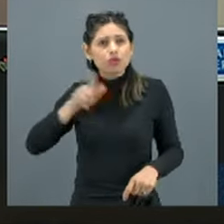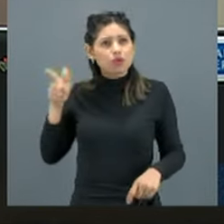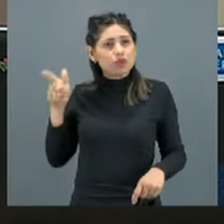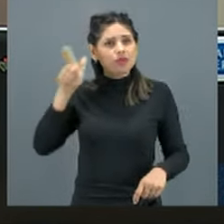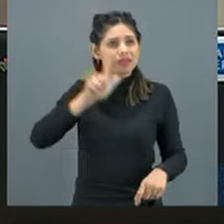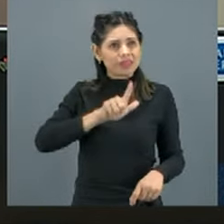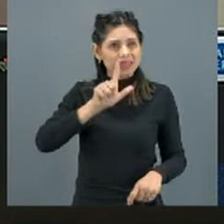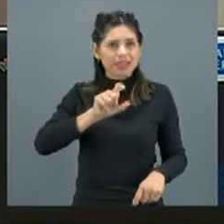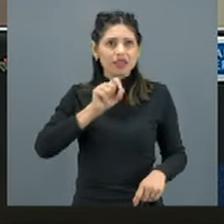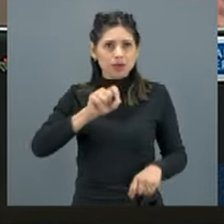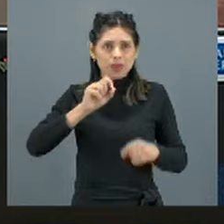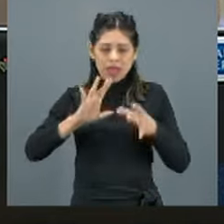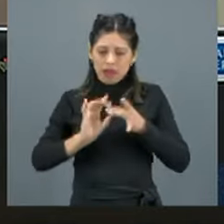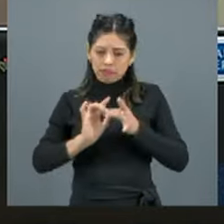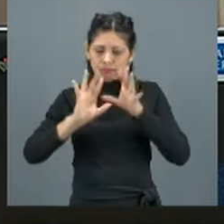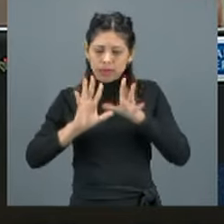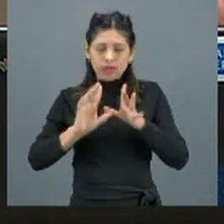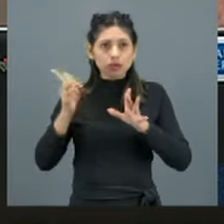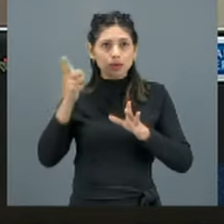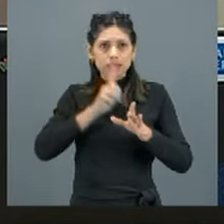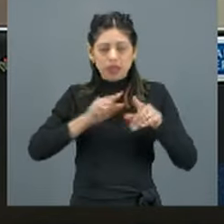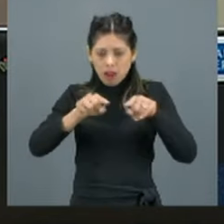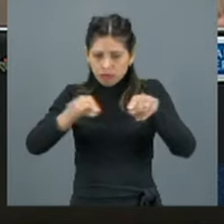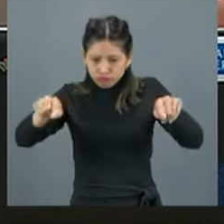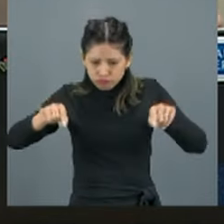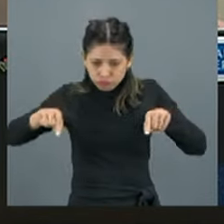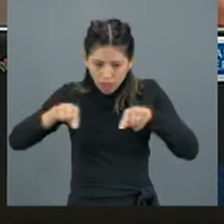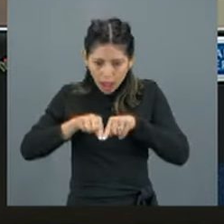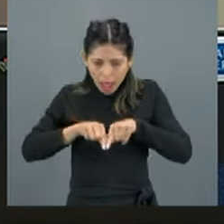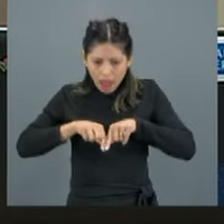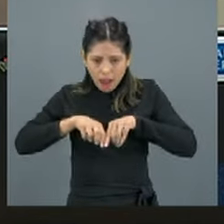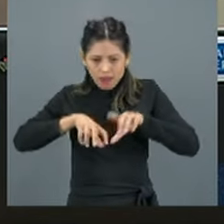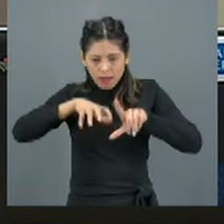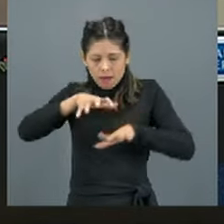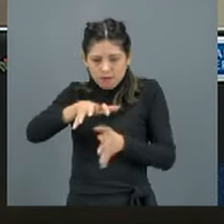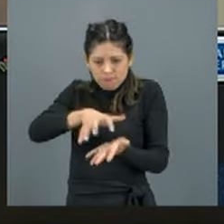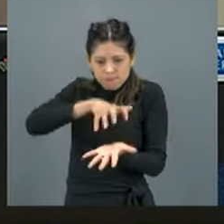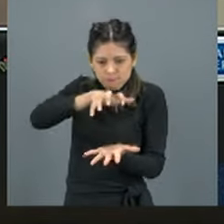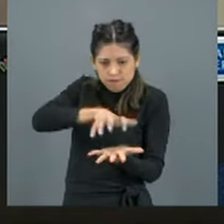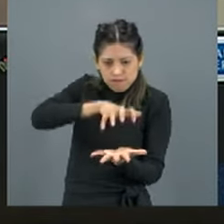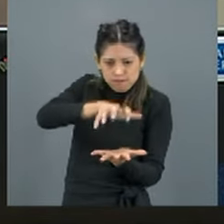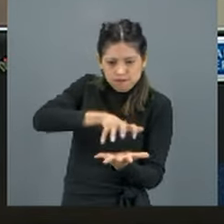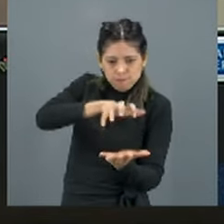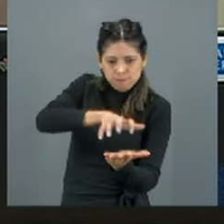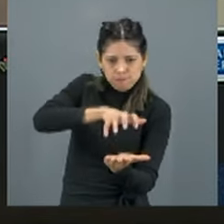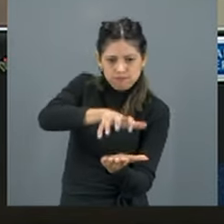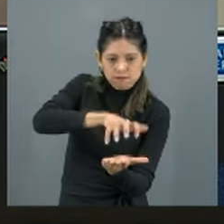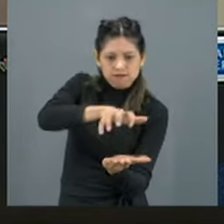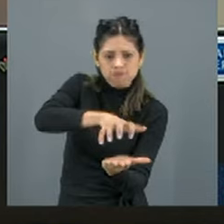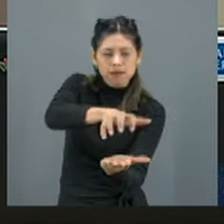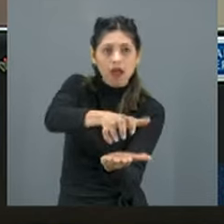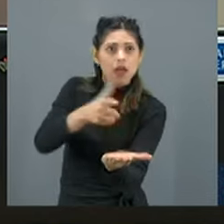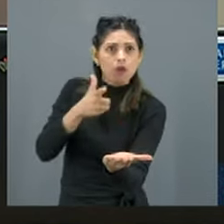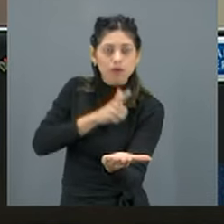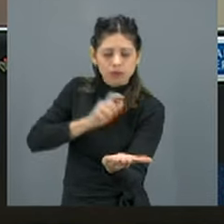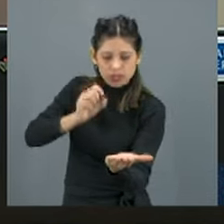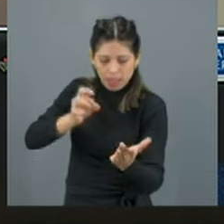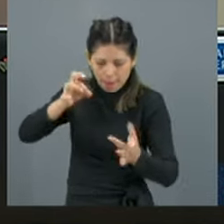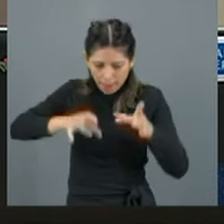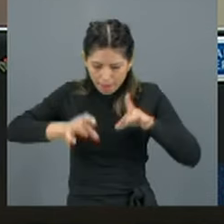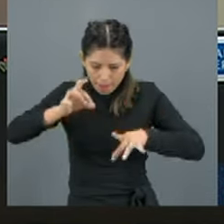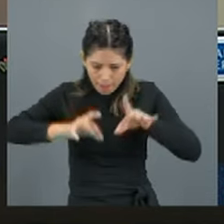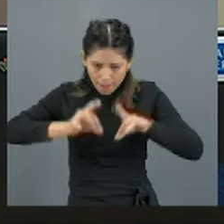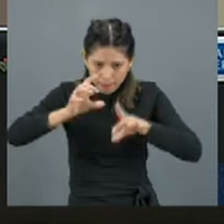plantar milho, o mundo precisa de milho, o Brasil precisa de milho, todo mundo precisa de milho. Se a gente conseguir 4 hectares por